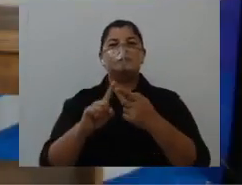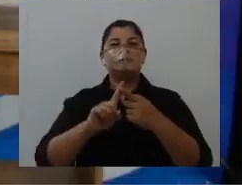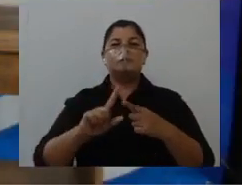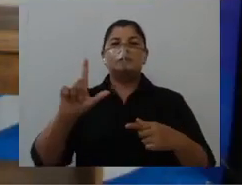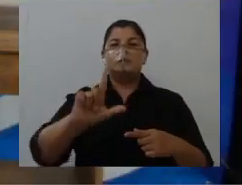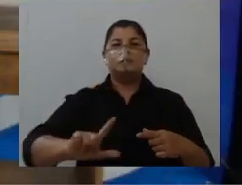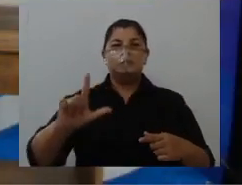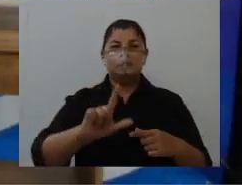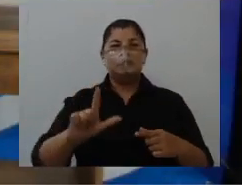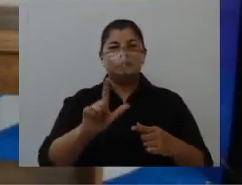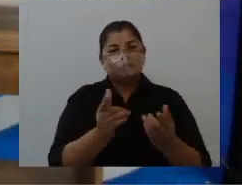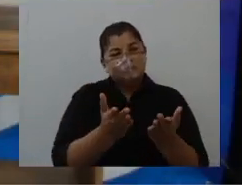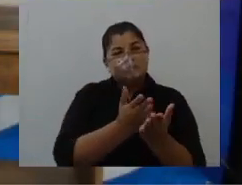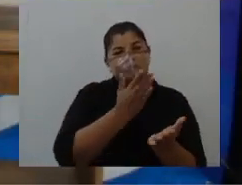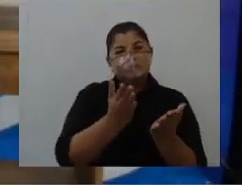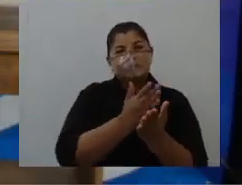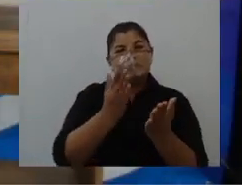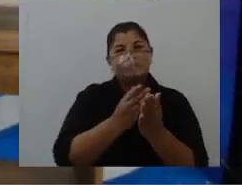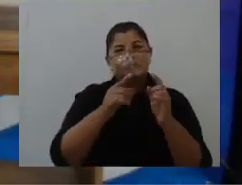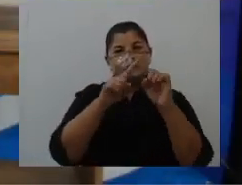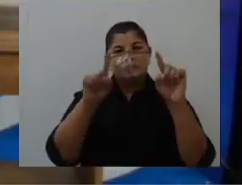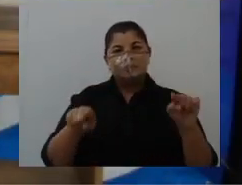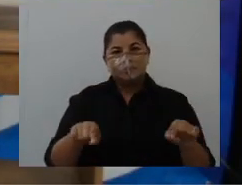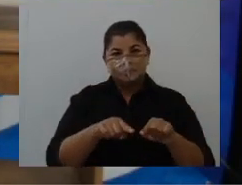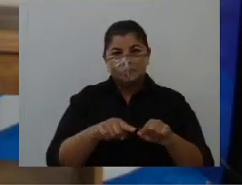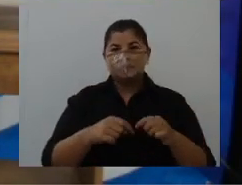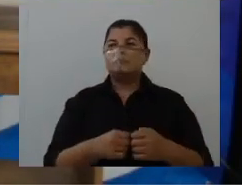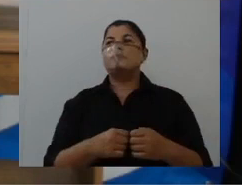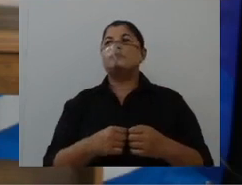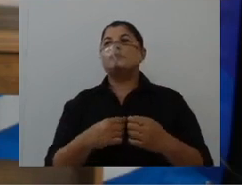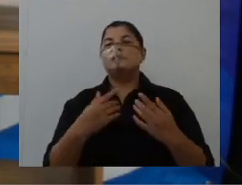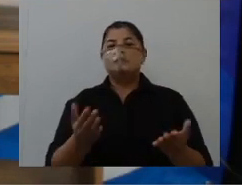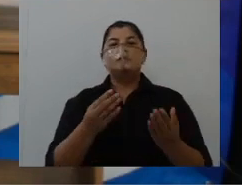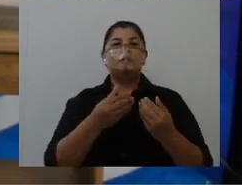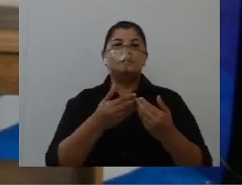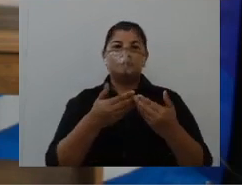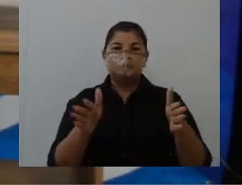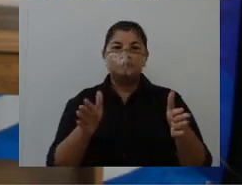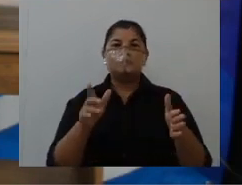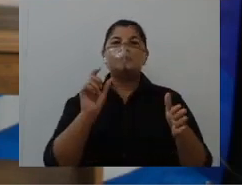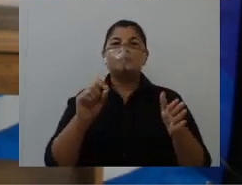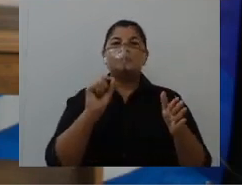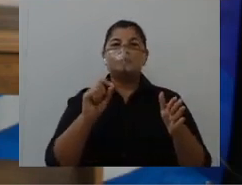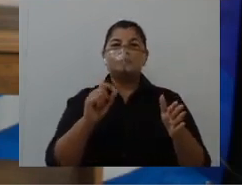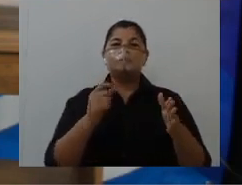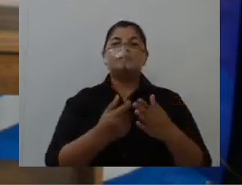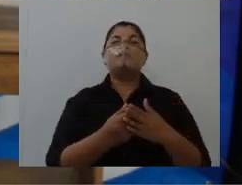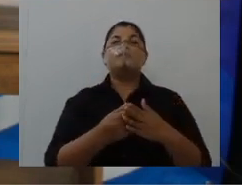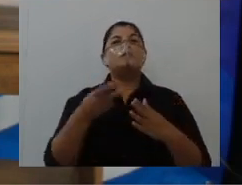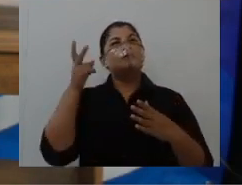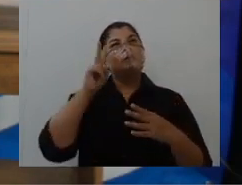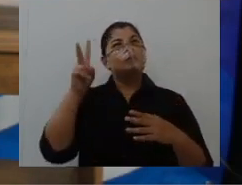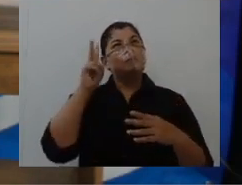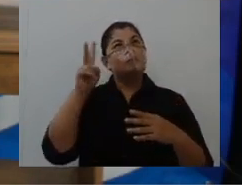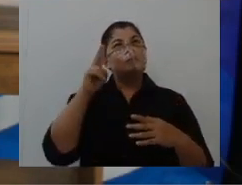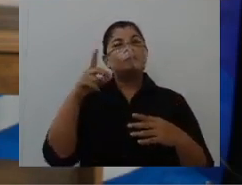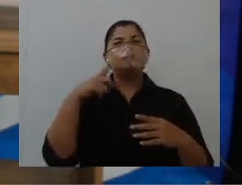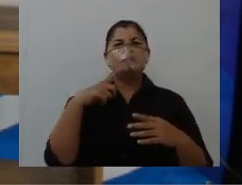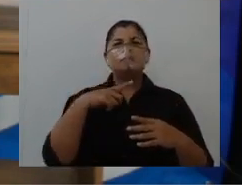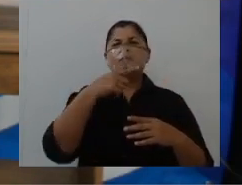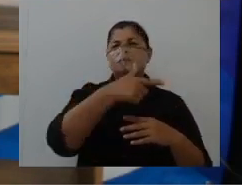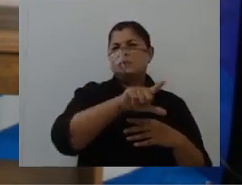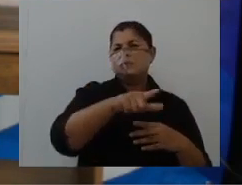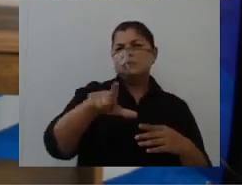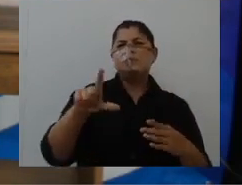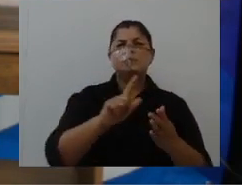de cordel. Vamos lá? E aí a gente começa. Antes de chegar nisso, a gente pode lembrar de outros